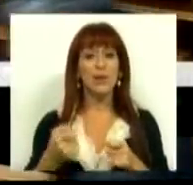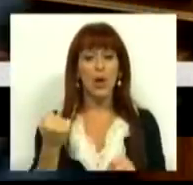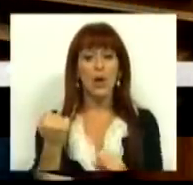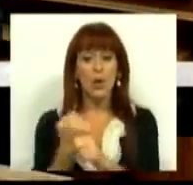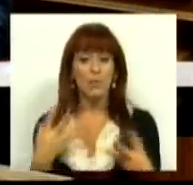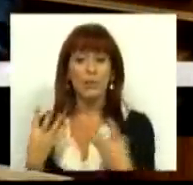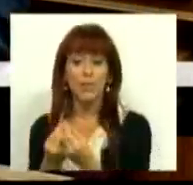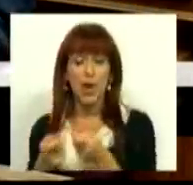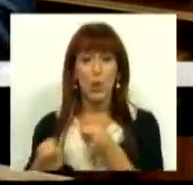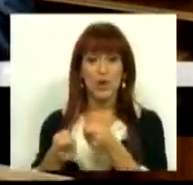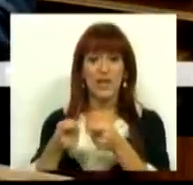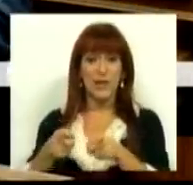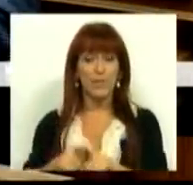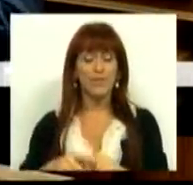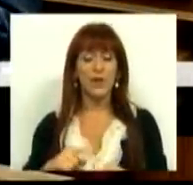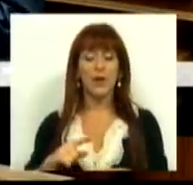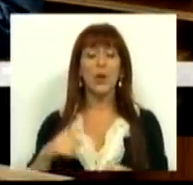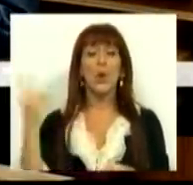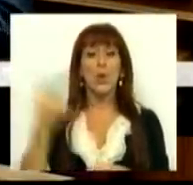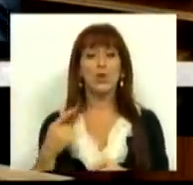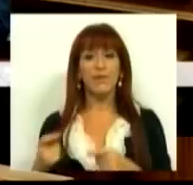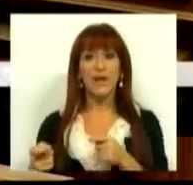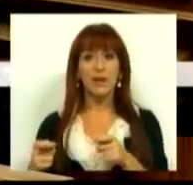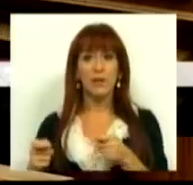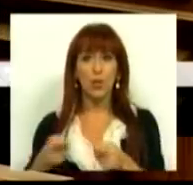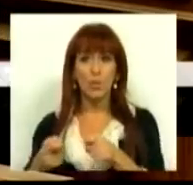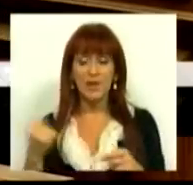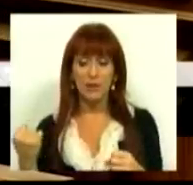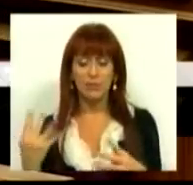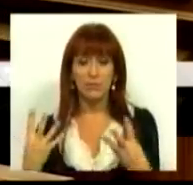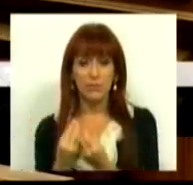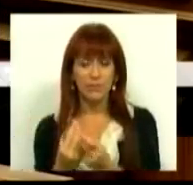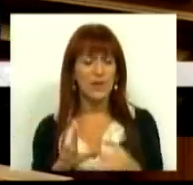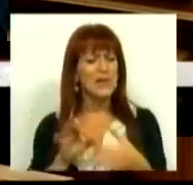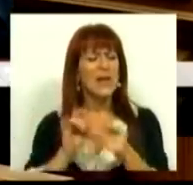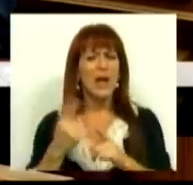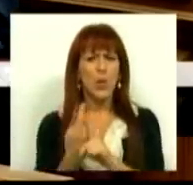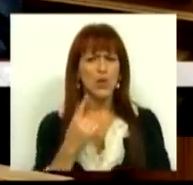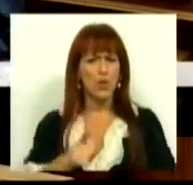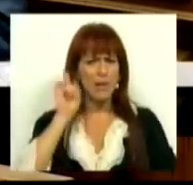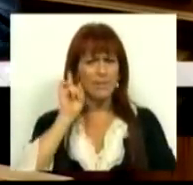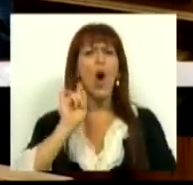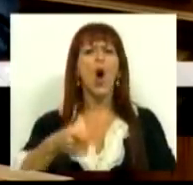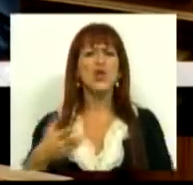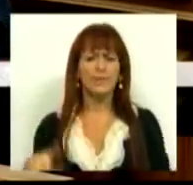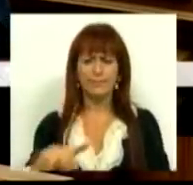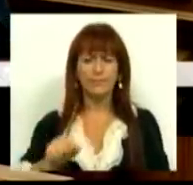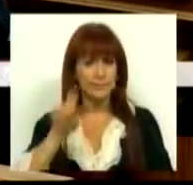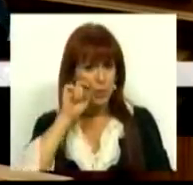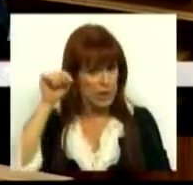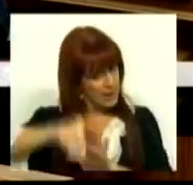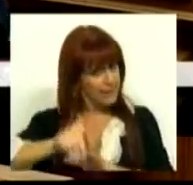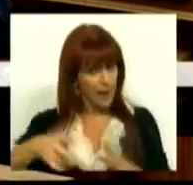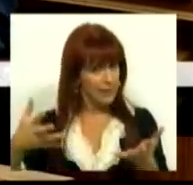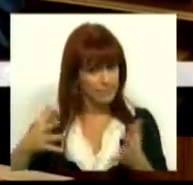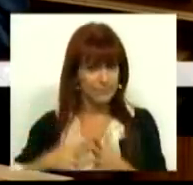o dever de cooperação e de coordenação. O dever de cooperação e coordenação está interligado com uma questão essencial, que é as áreas da segurança